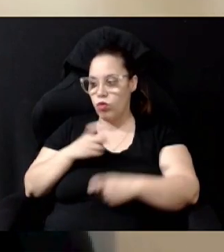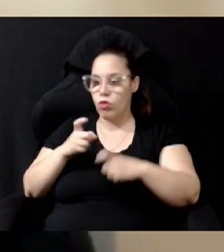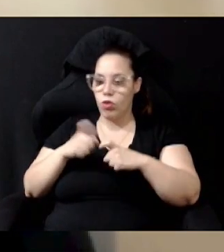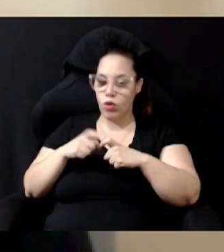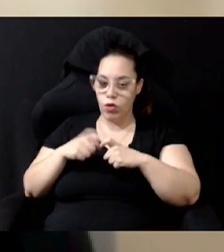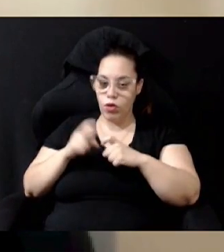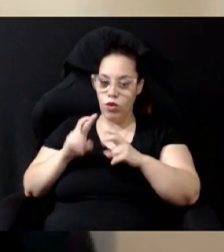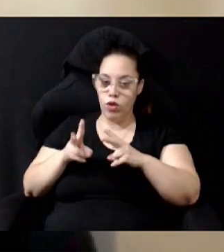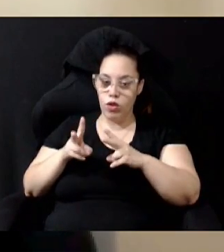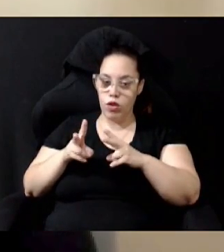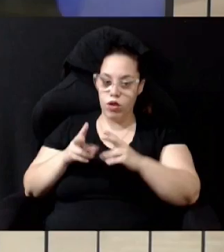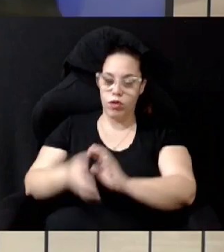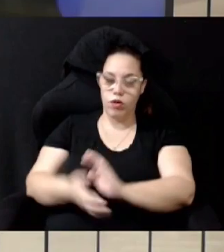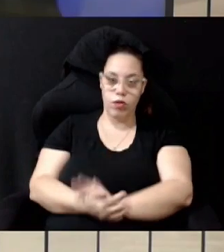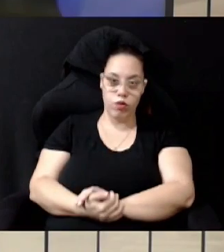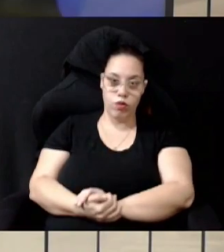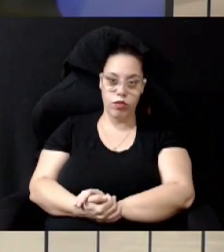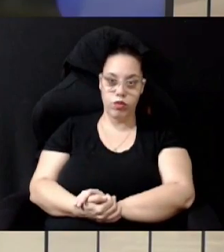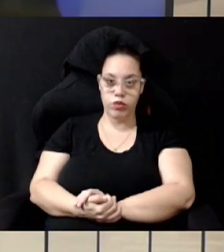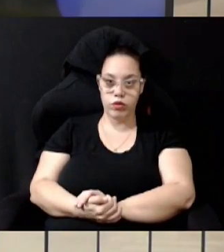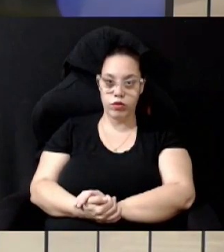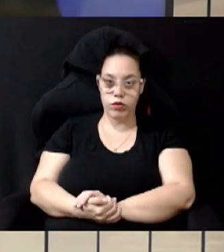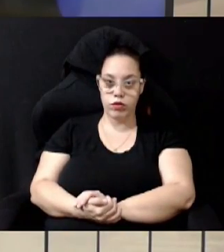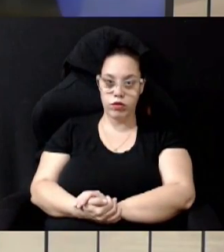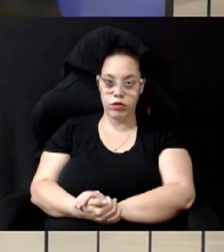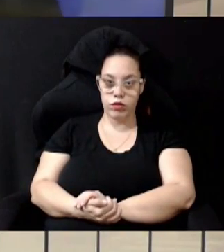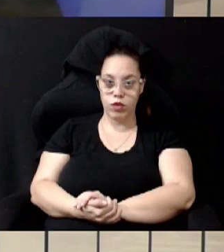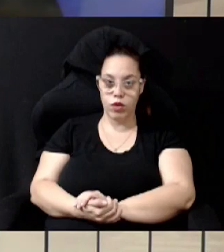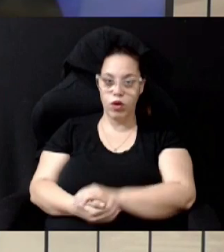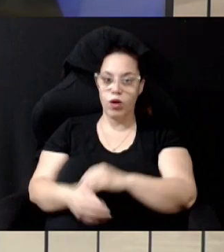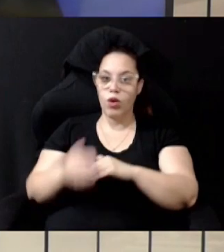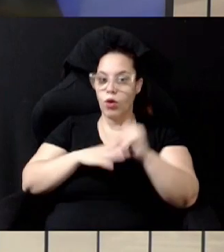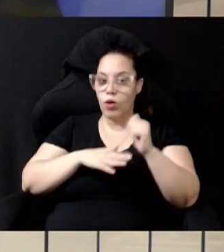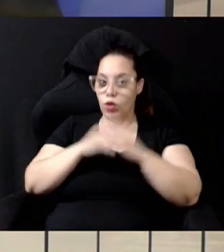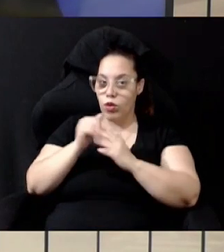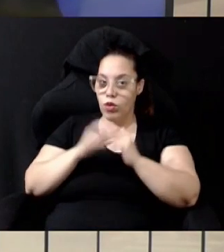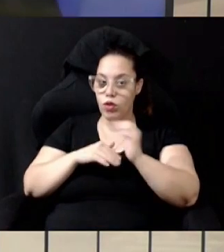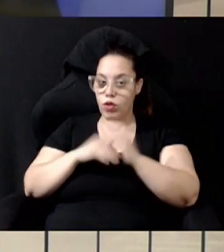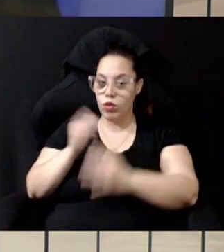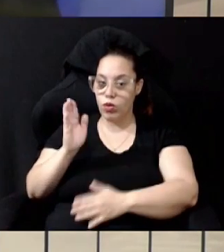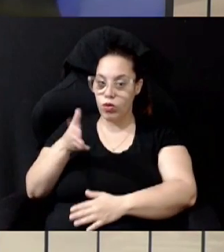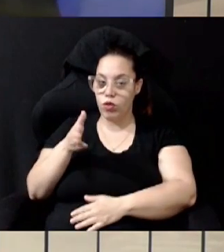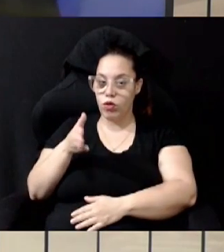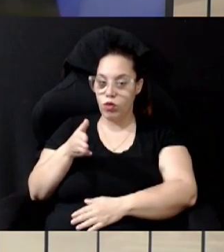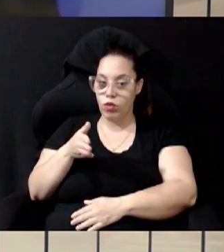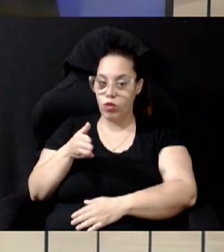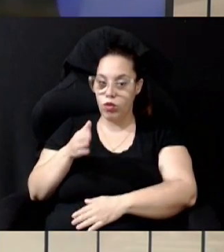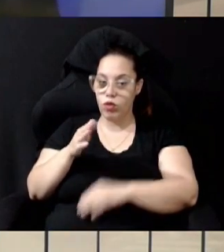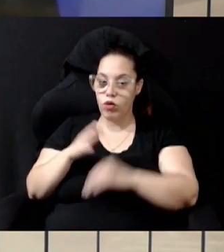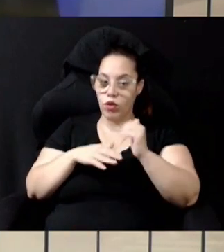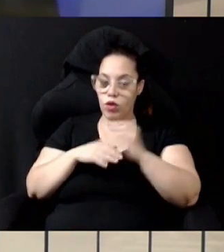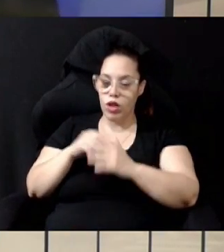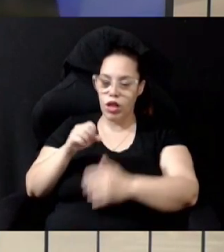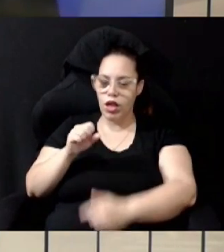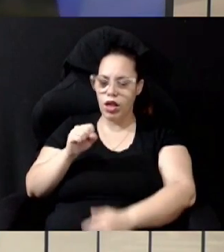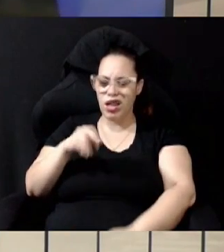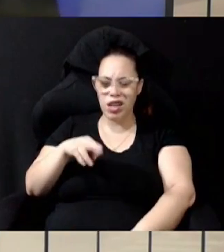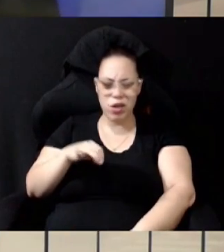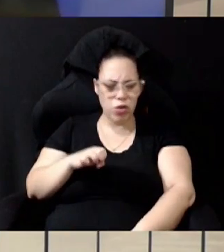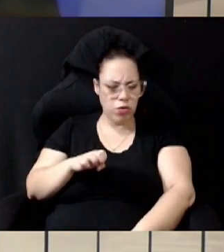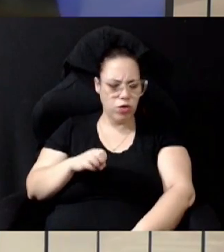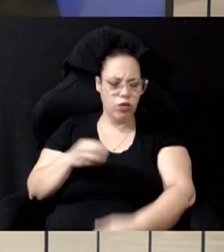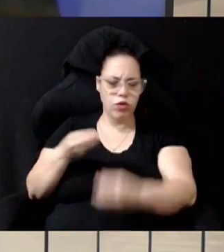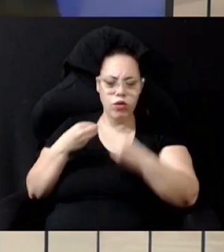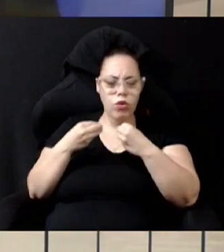diagnóstico. No caso do tratamento, já existem formas de se tratar essa síndrome? Como que está